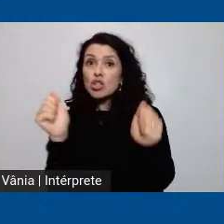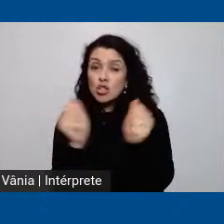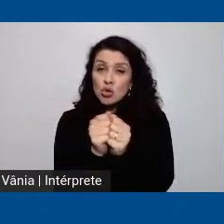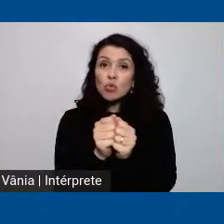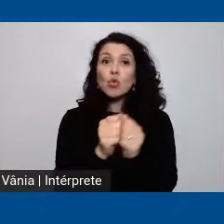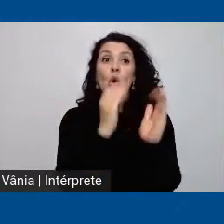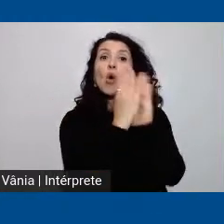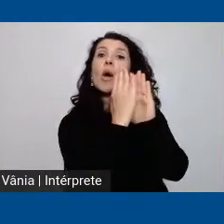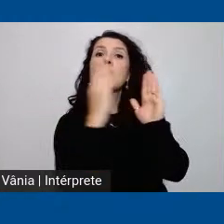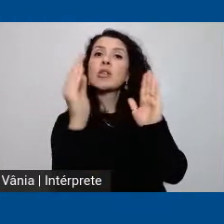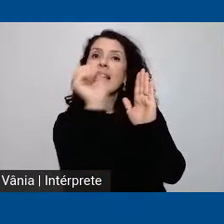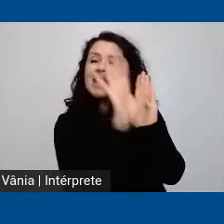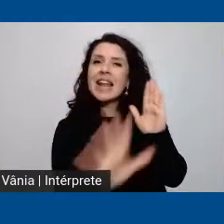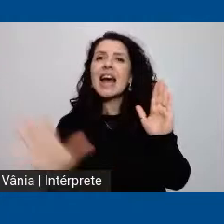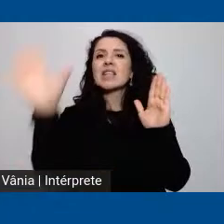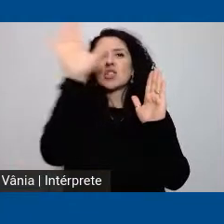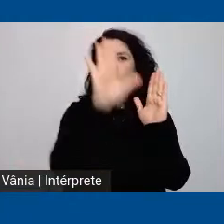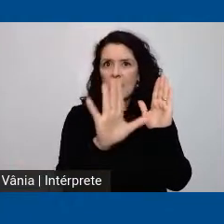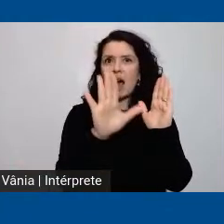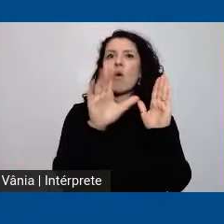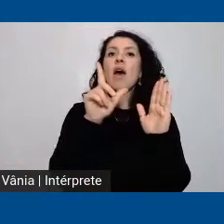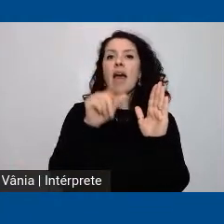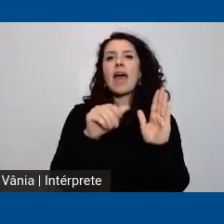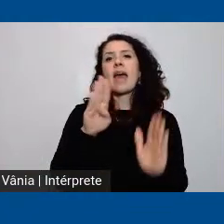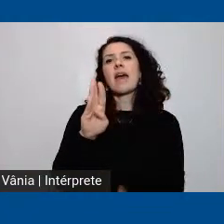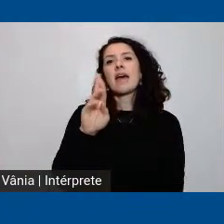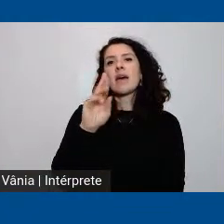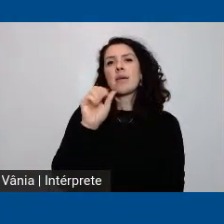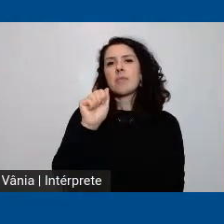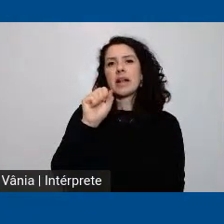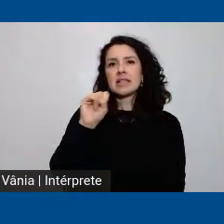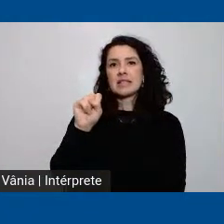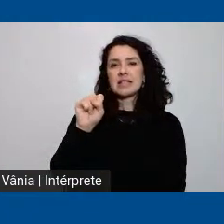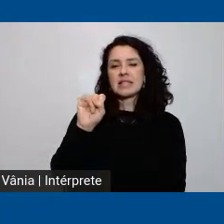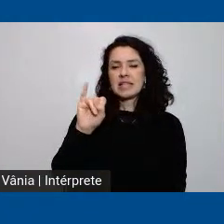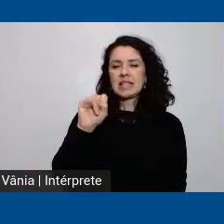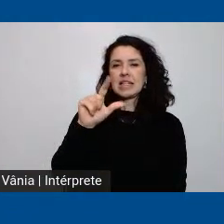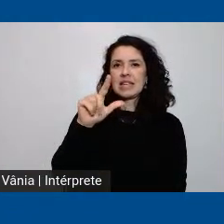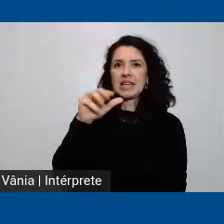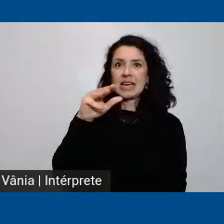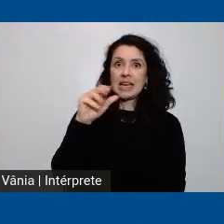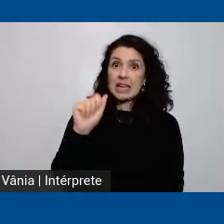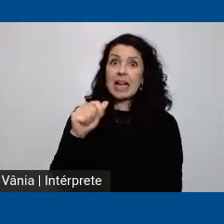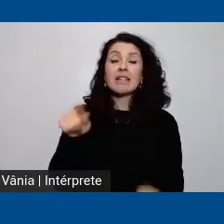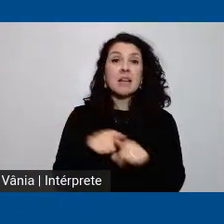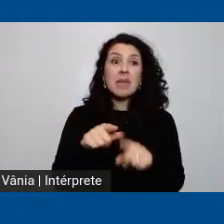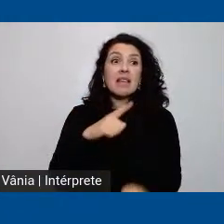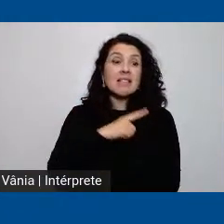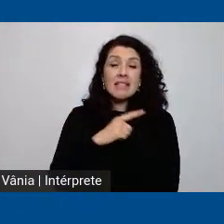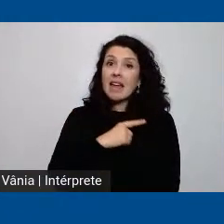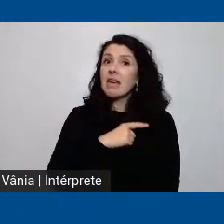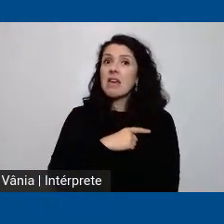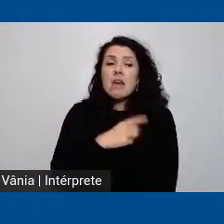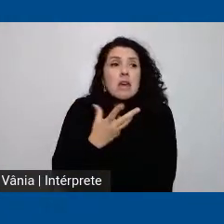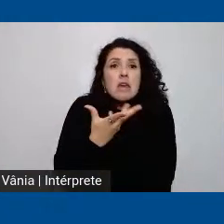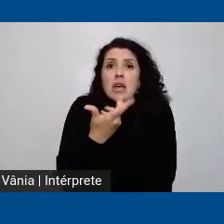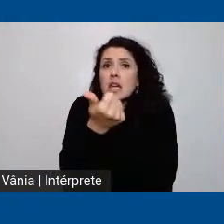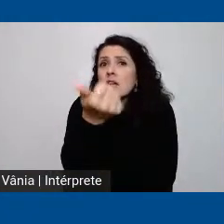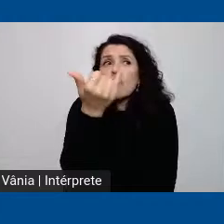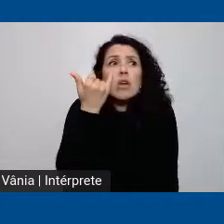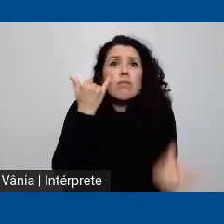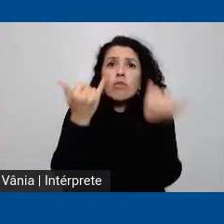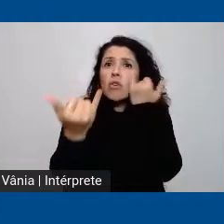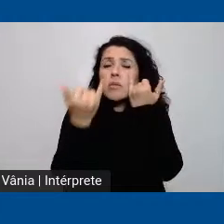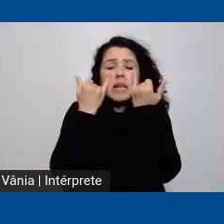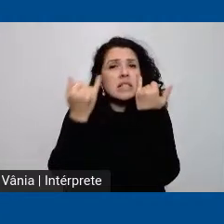né? Tem também um manancial assim, incrível de novas informações e